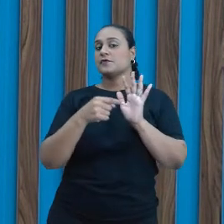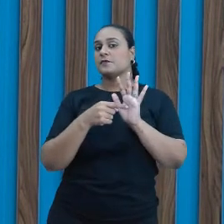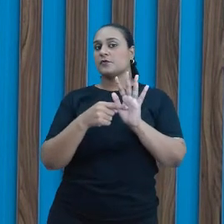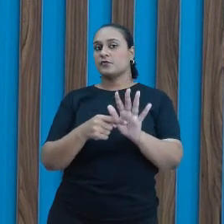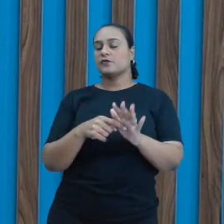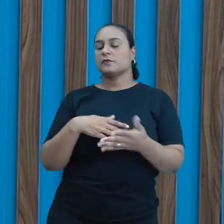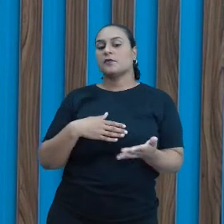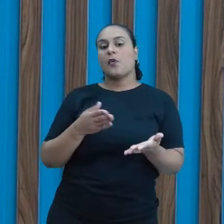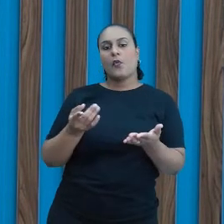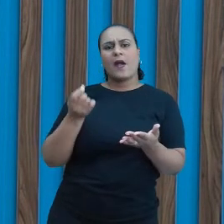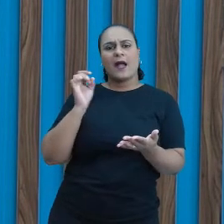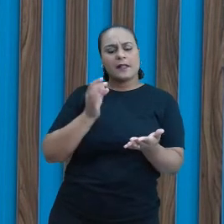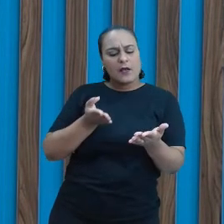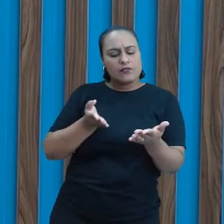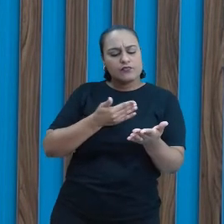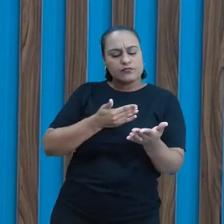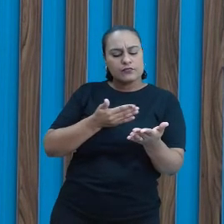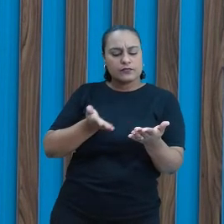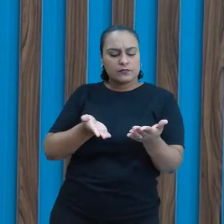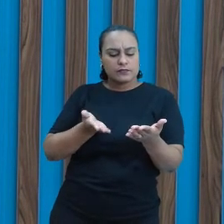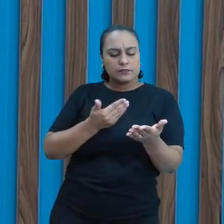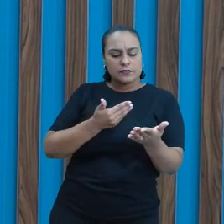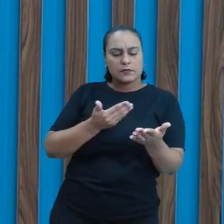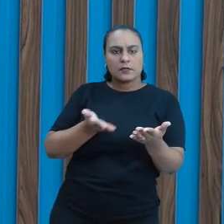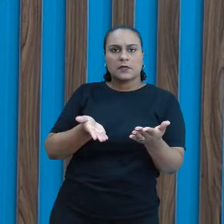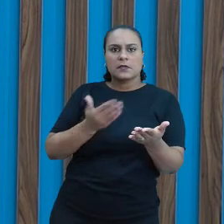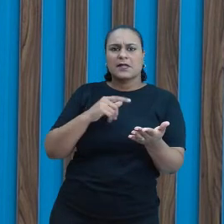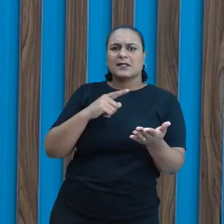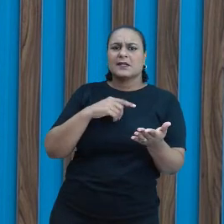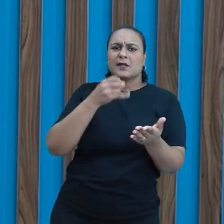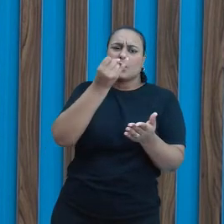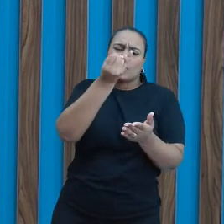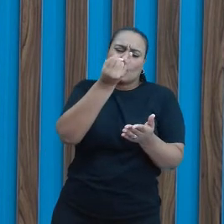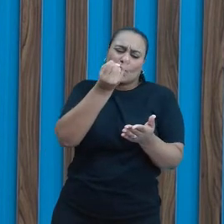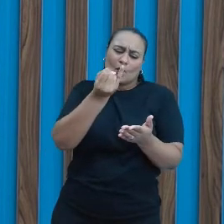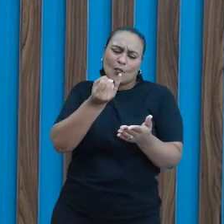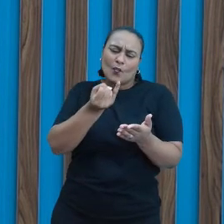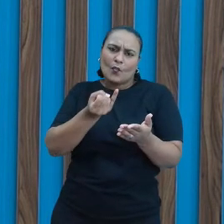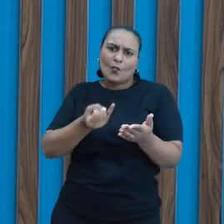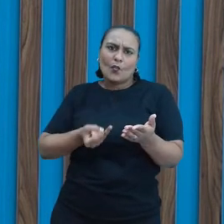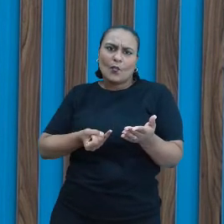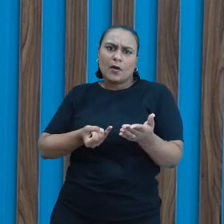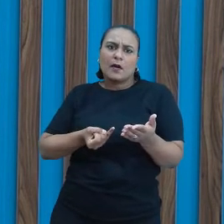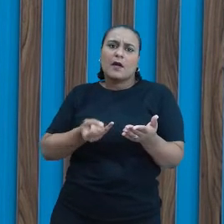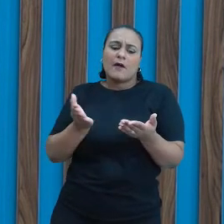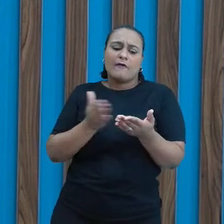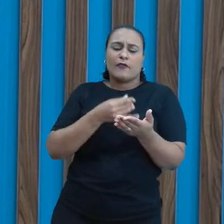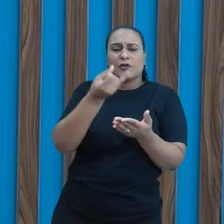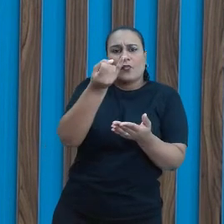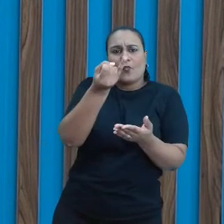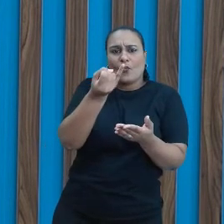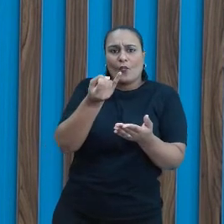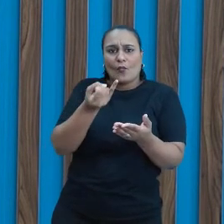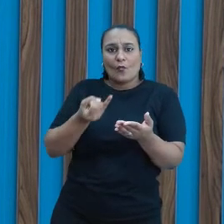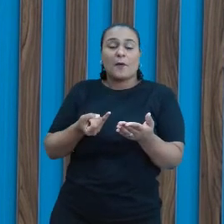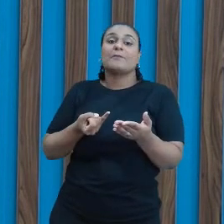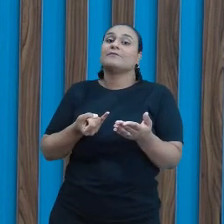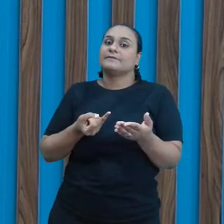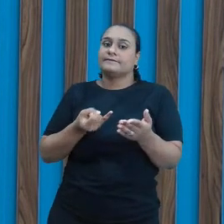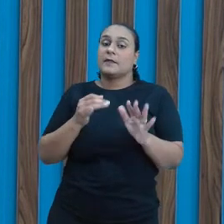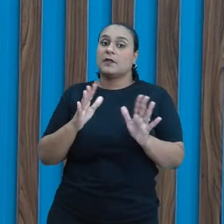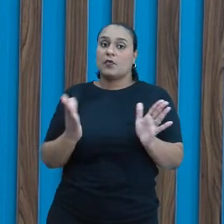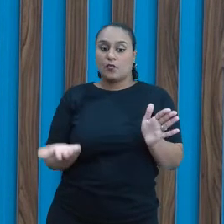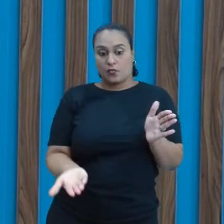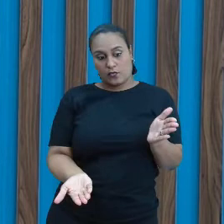folhinha daquela tem uma espessura quase que desconsiderável, né? Tão fininho que a gente nem percebe. Quando a gente